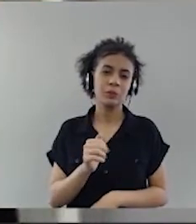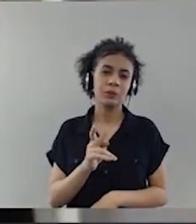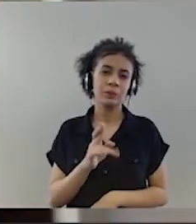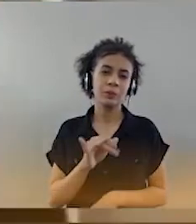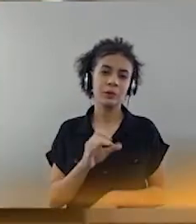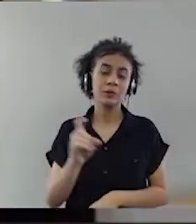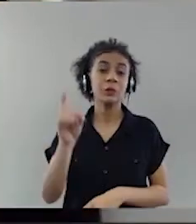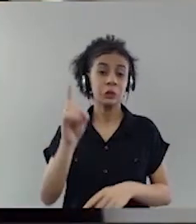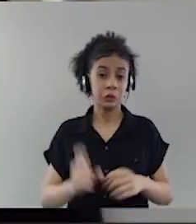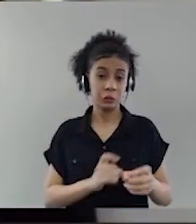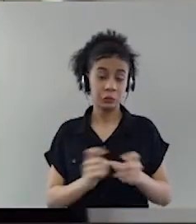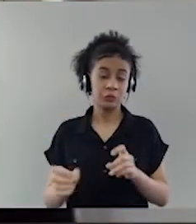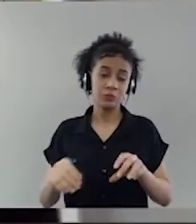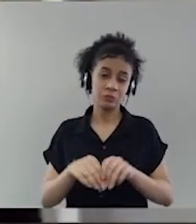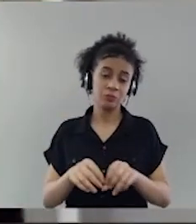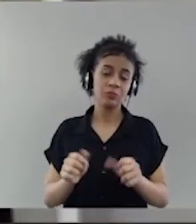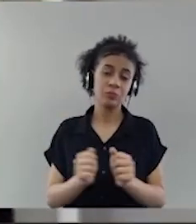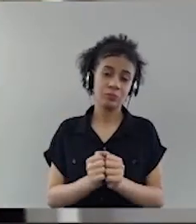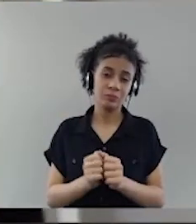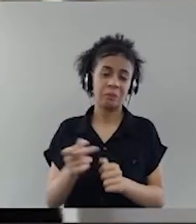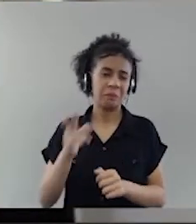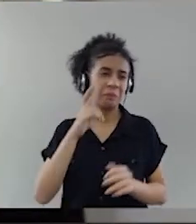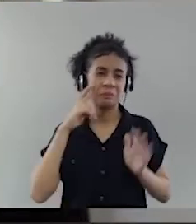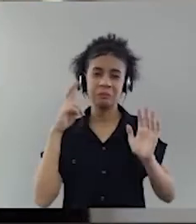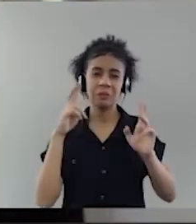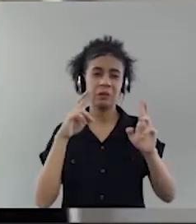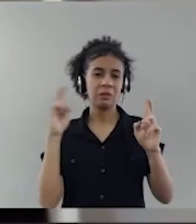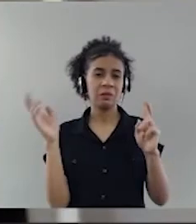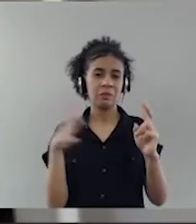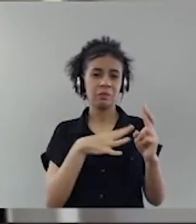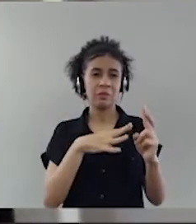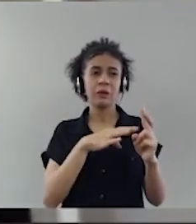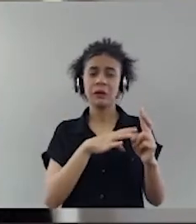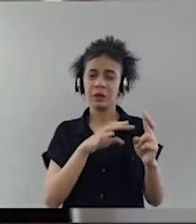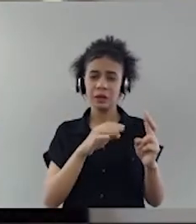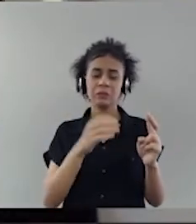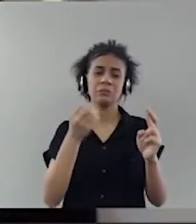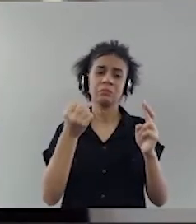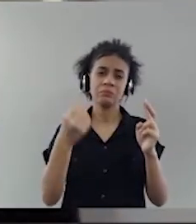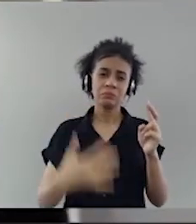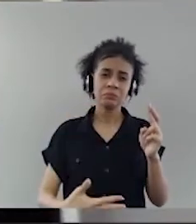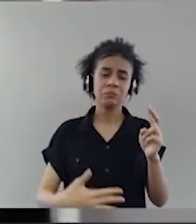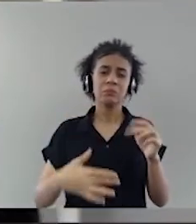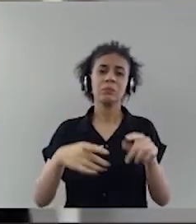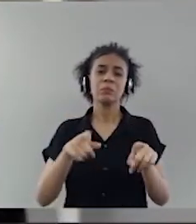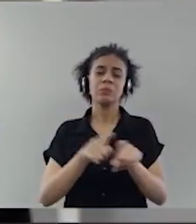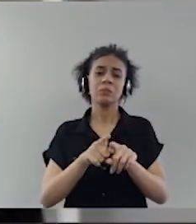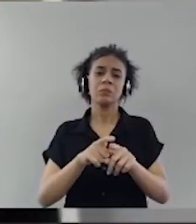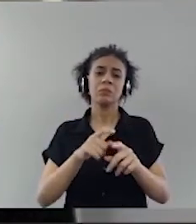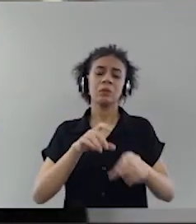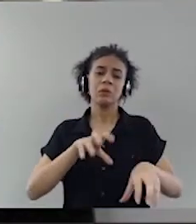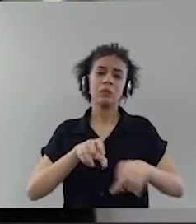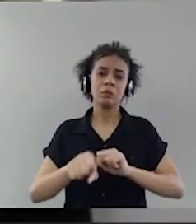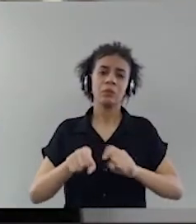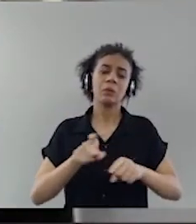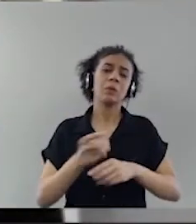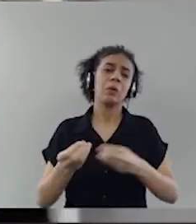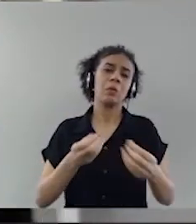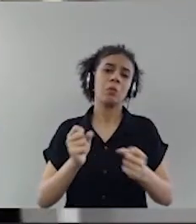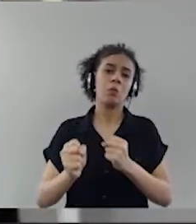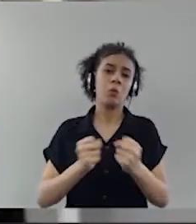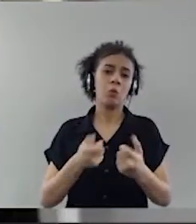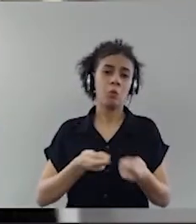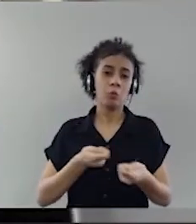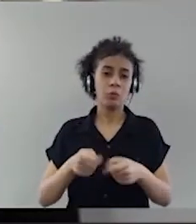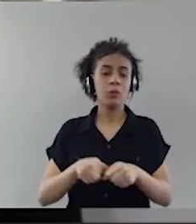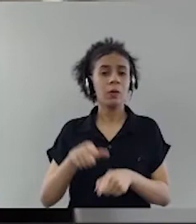direito administrativo brasileiro, né, uma referência não só doutrinária, acadêmica, mas também no âmbito do controle, e doutora